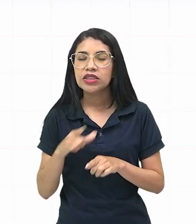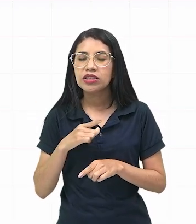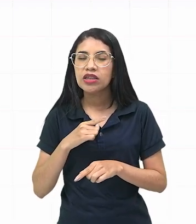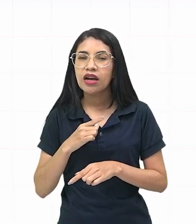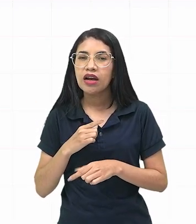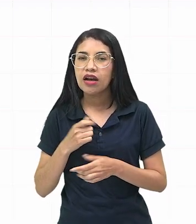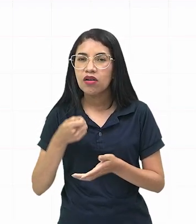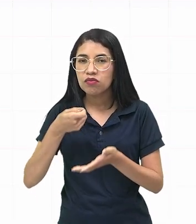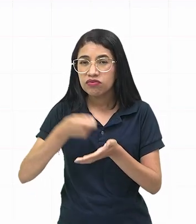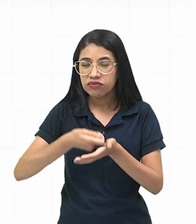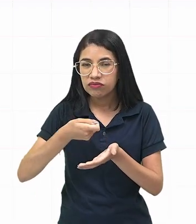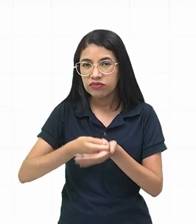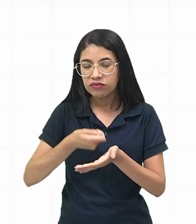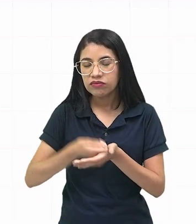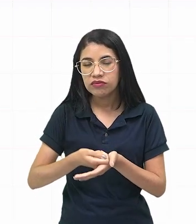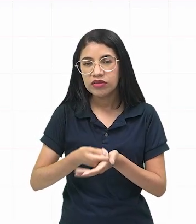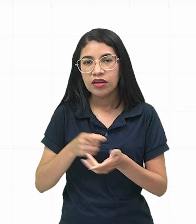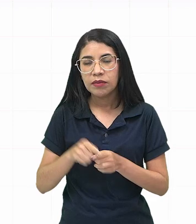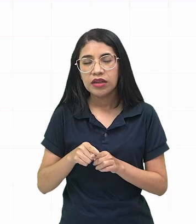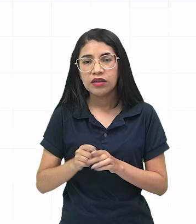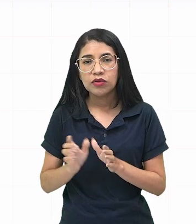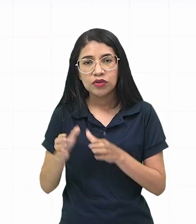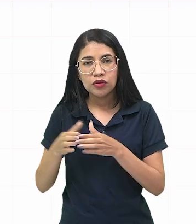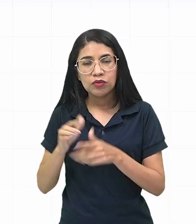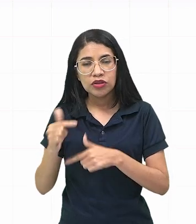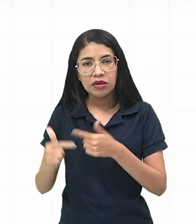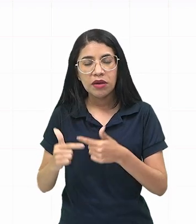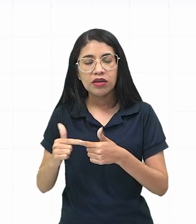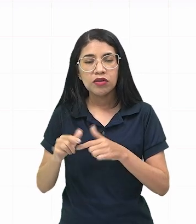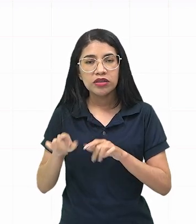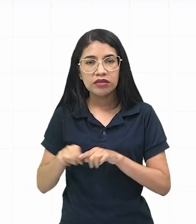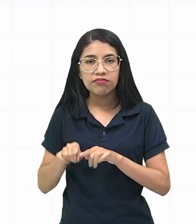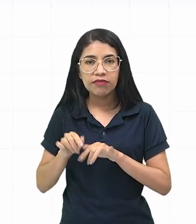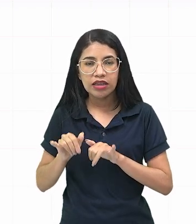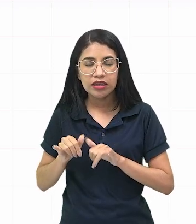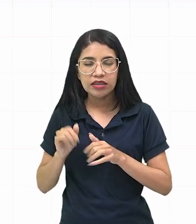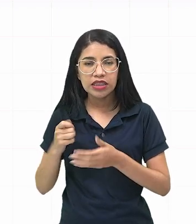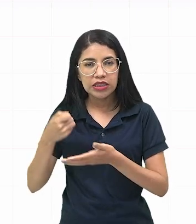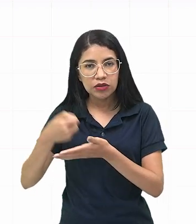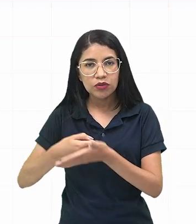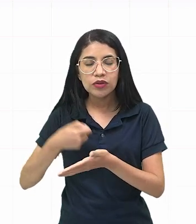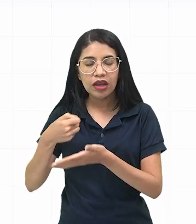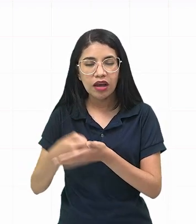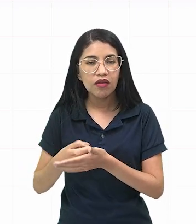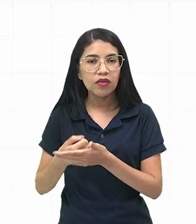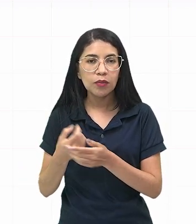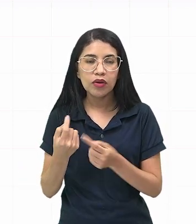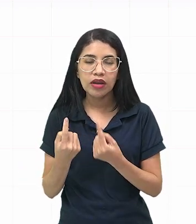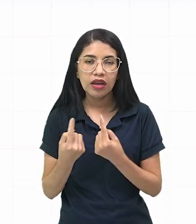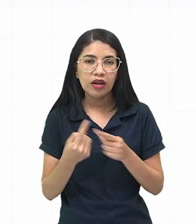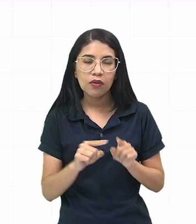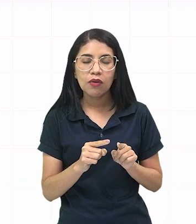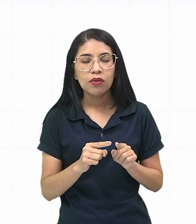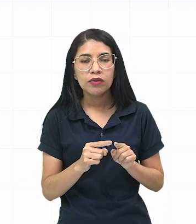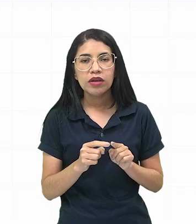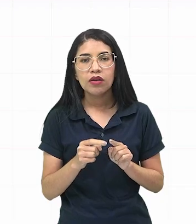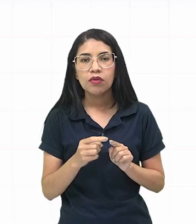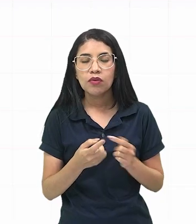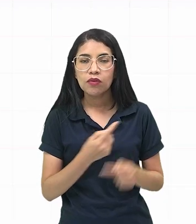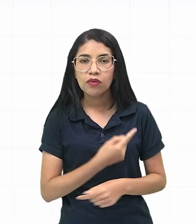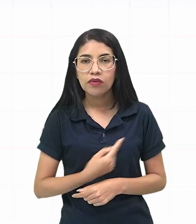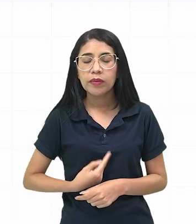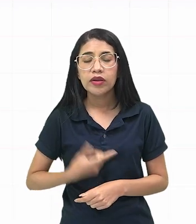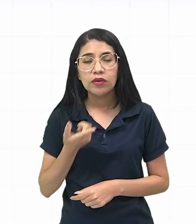autoritário nesse sentido. Então esses trabalhadores acabaram se manifestando mesmo né, contrárias aí, e até conseguiram